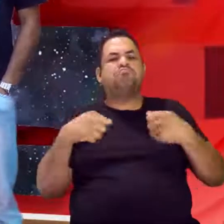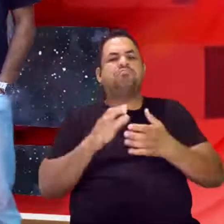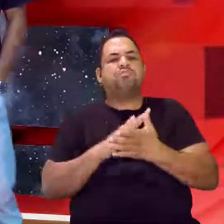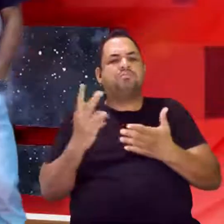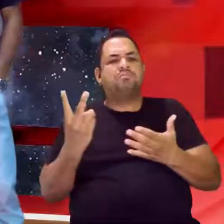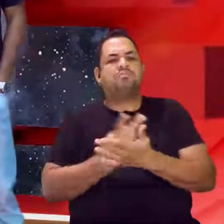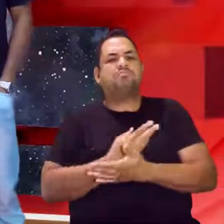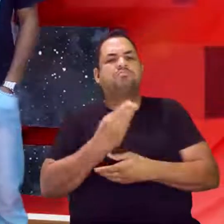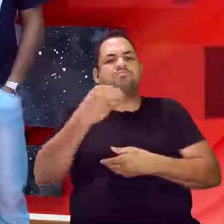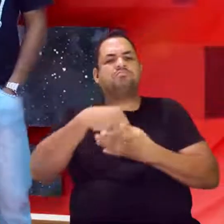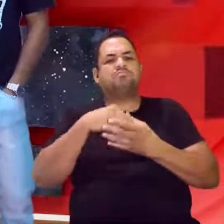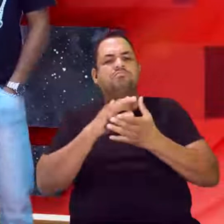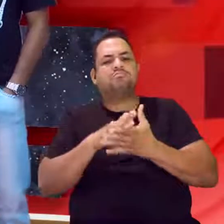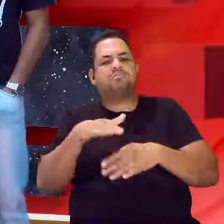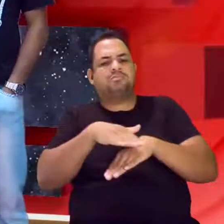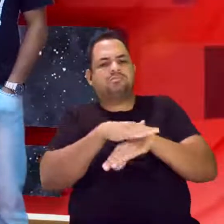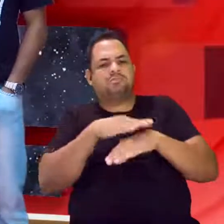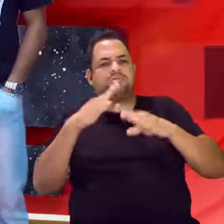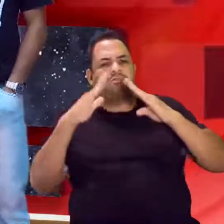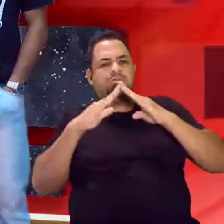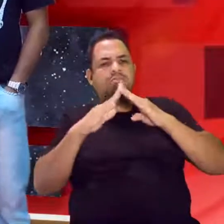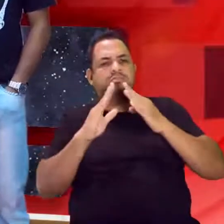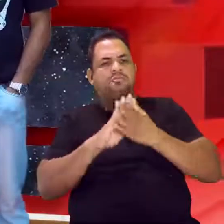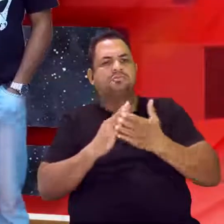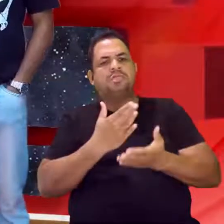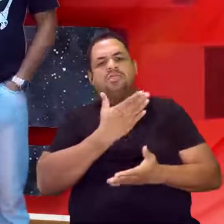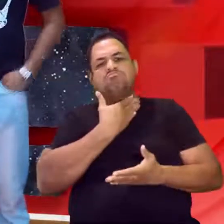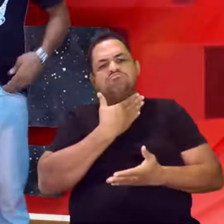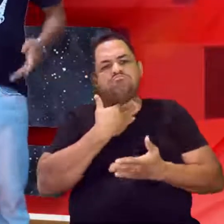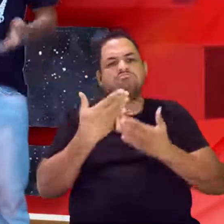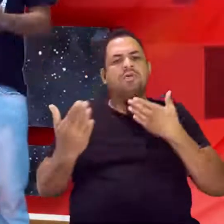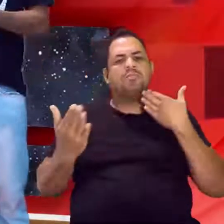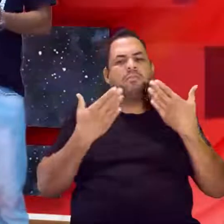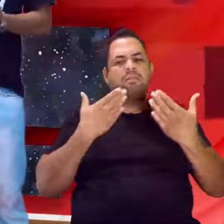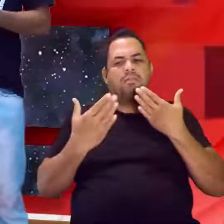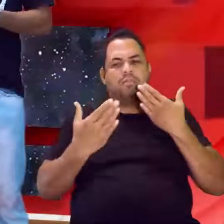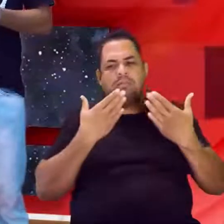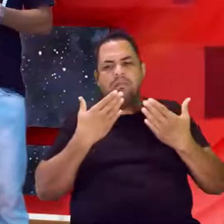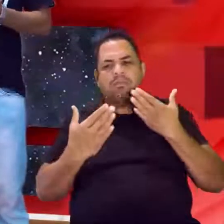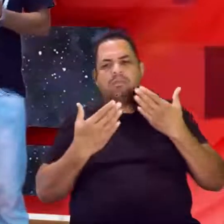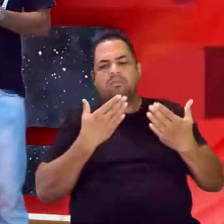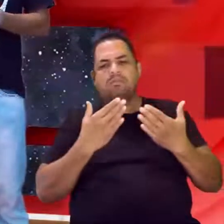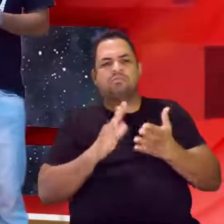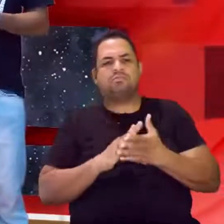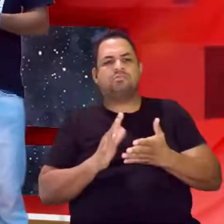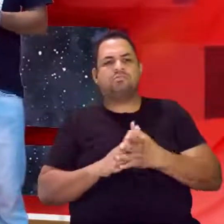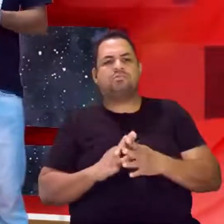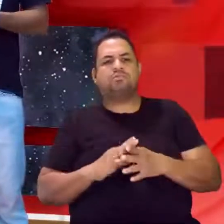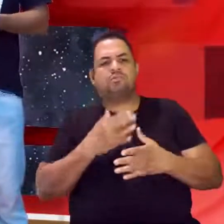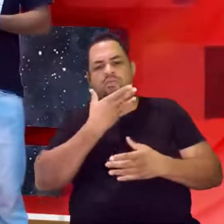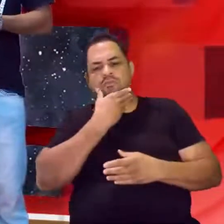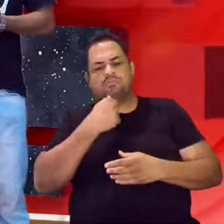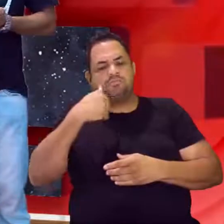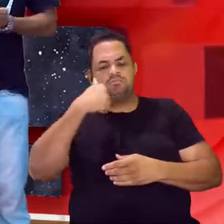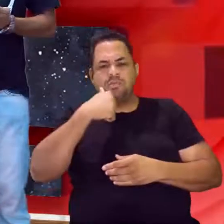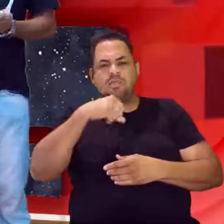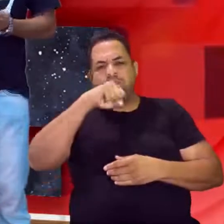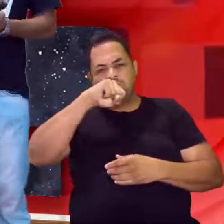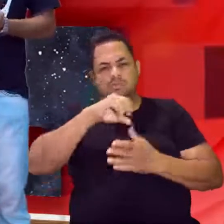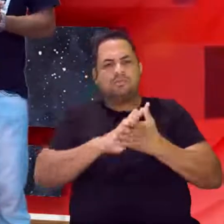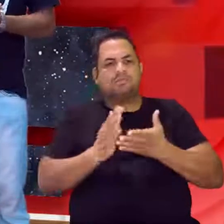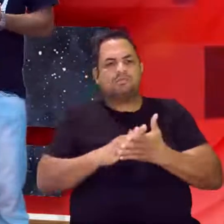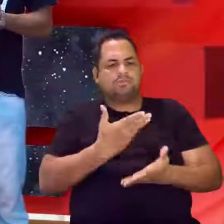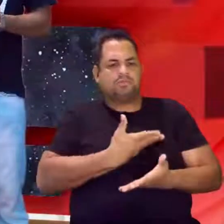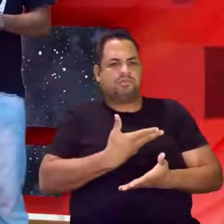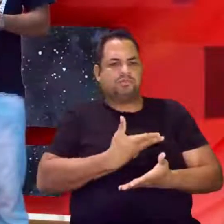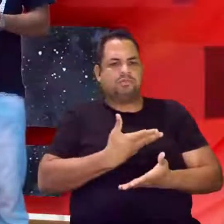pode acontecer dentro de casa, você pode trazer esse papo cabeça aí com seus pais, esse papo cabeça com seu professor, com seus colegas que estão